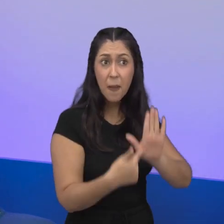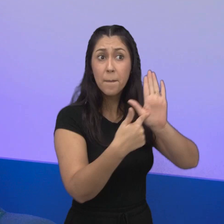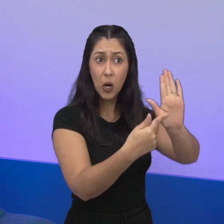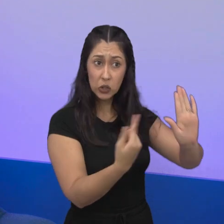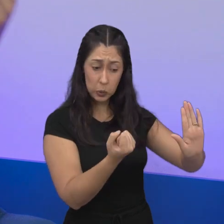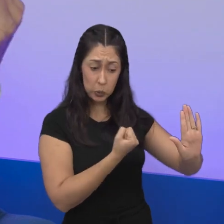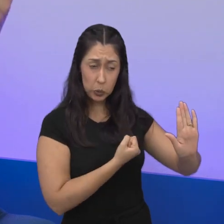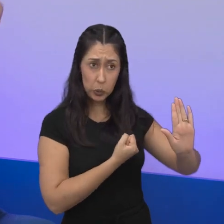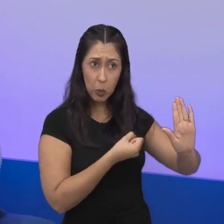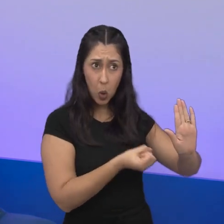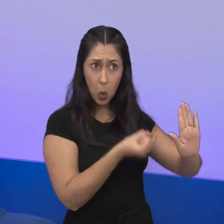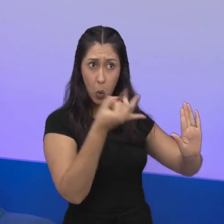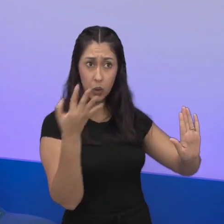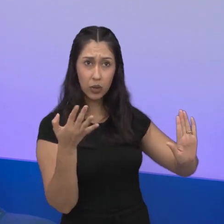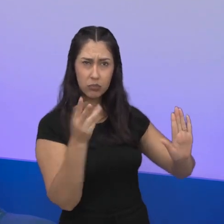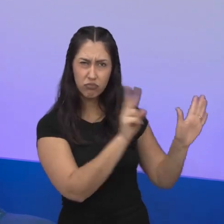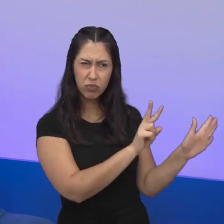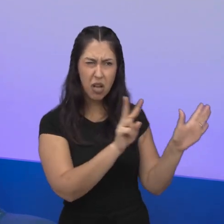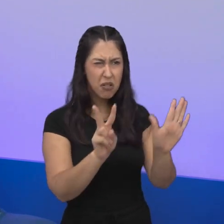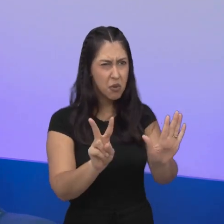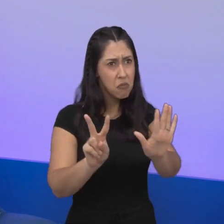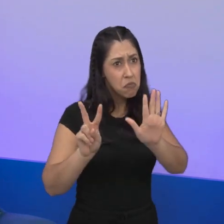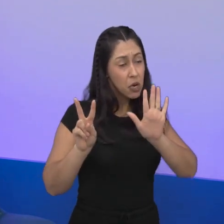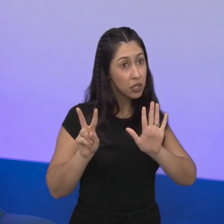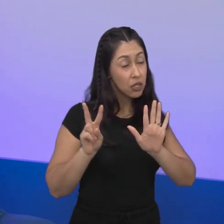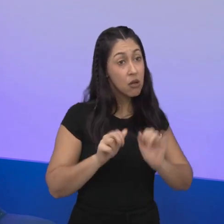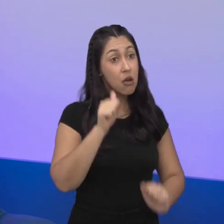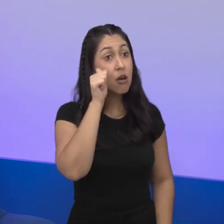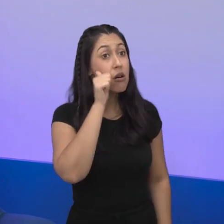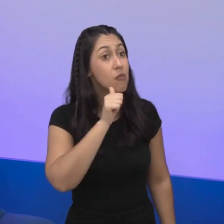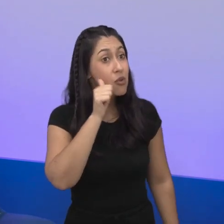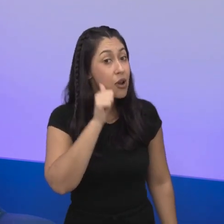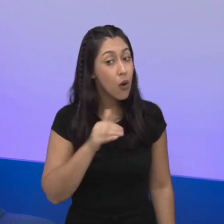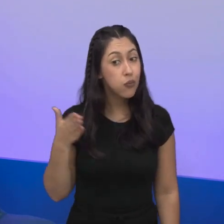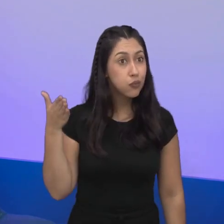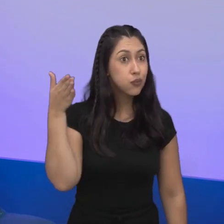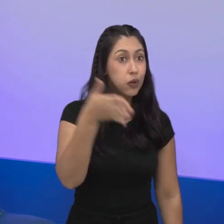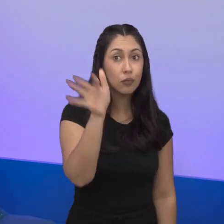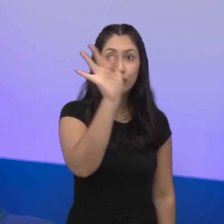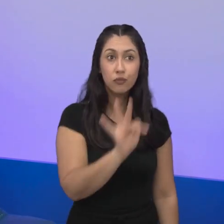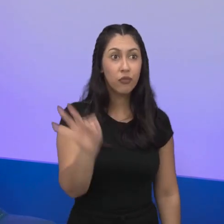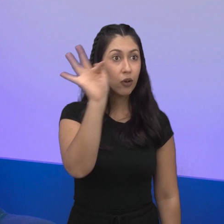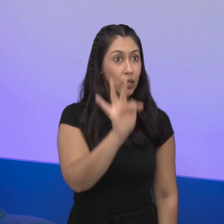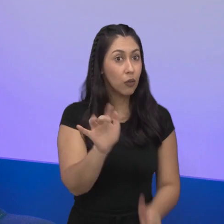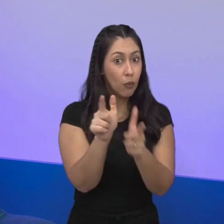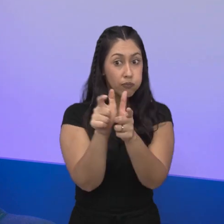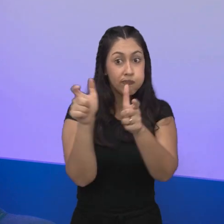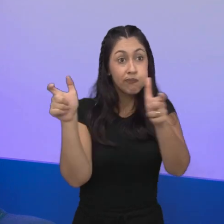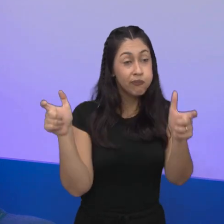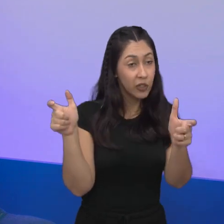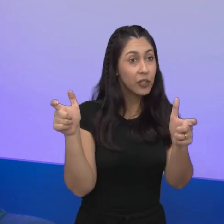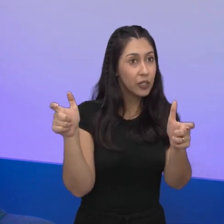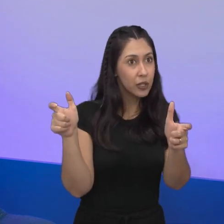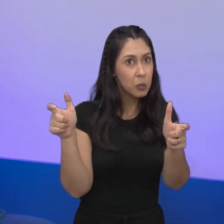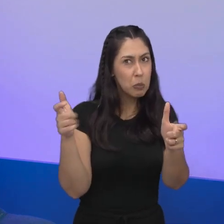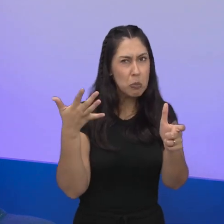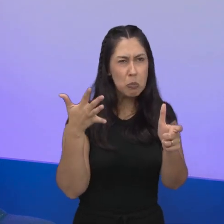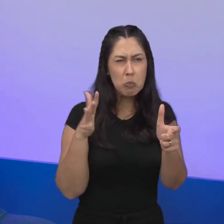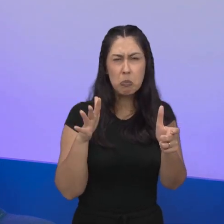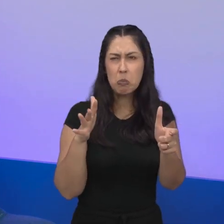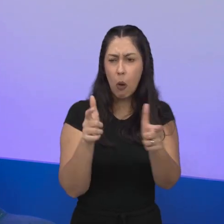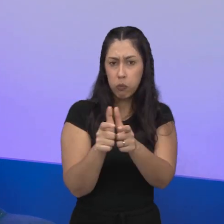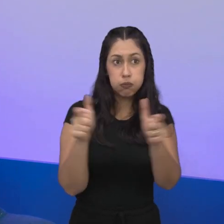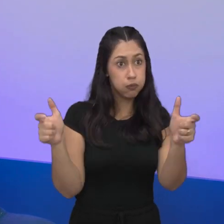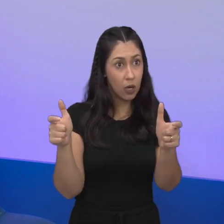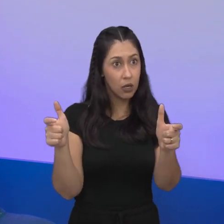um número na semana passada, acho que as mulheres são o maior número dentro das faculdades, elas iniciam sendo